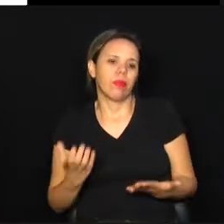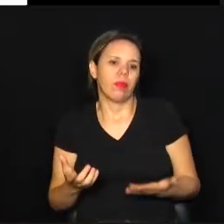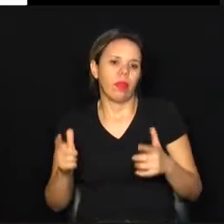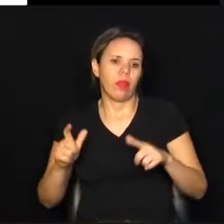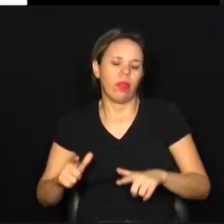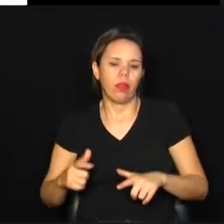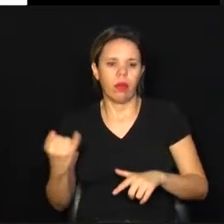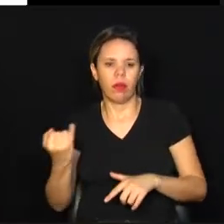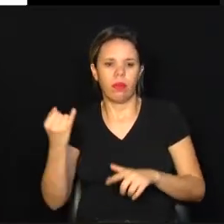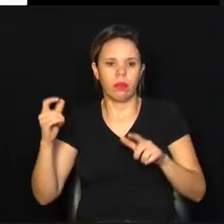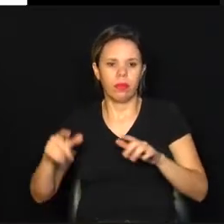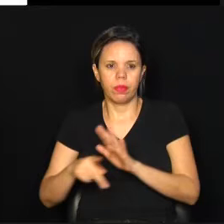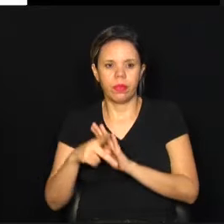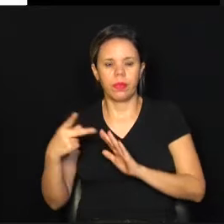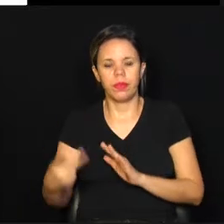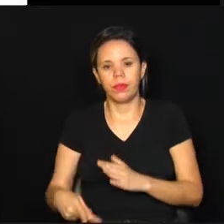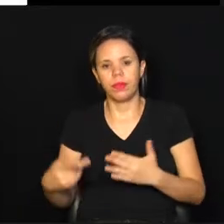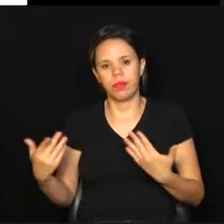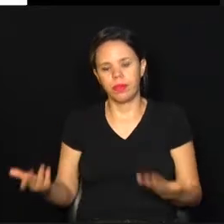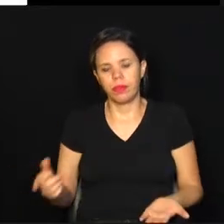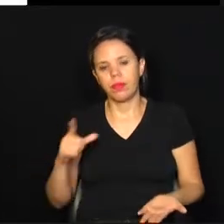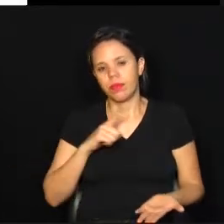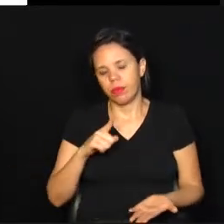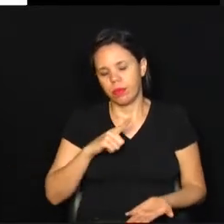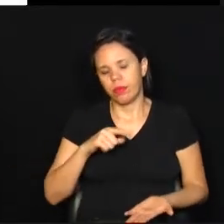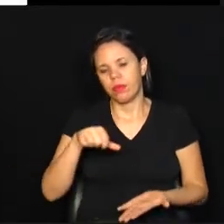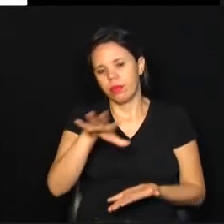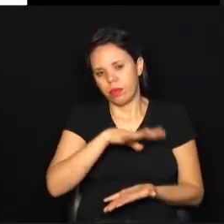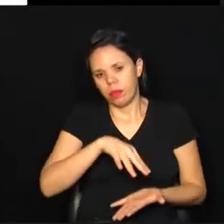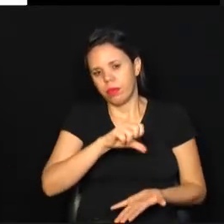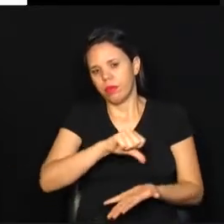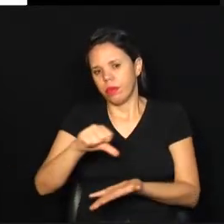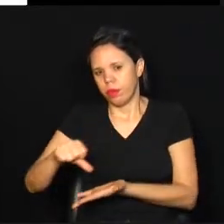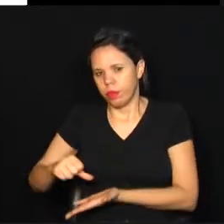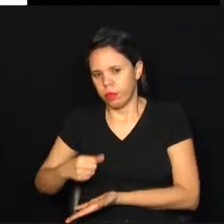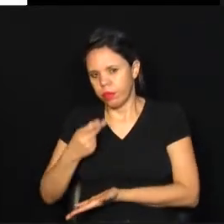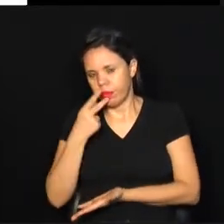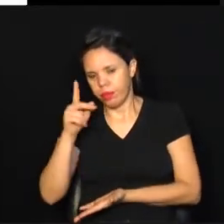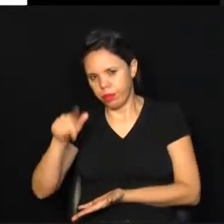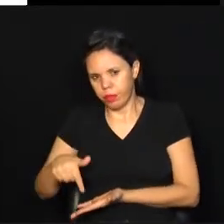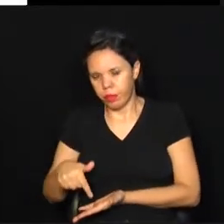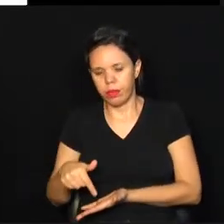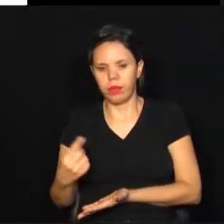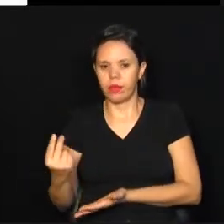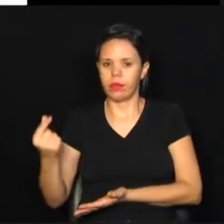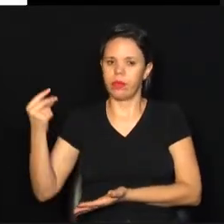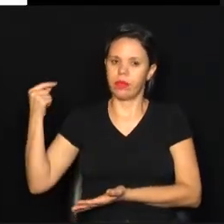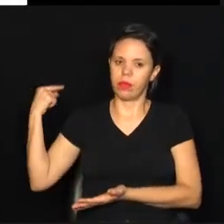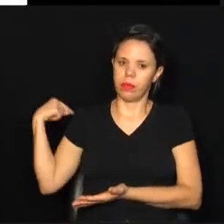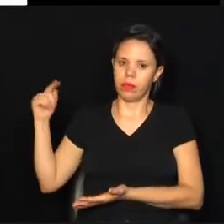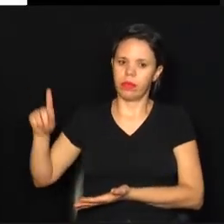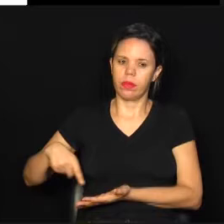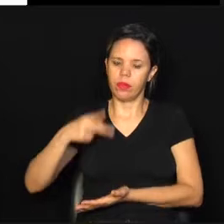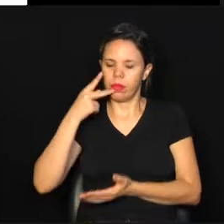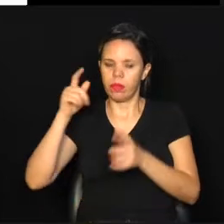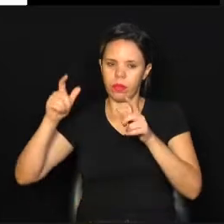bastante importante. Temos as áreas que a gente chamou à época de zonas